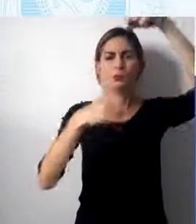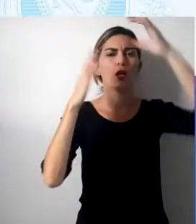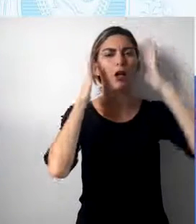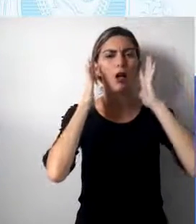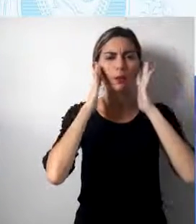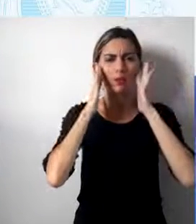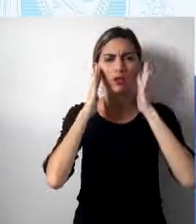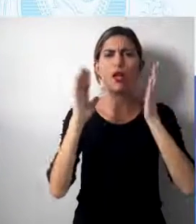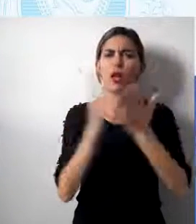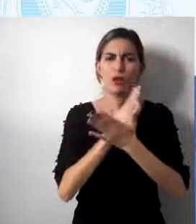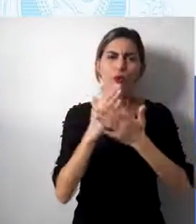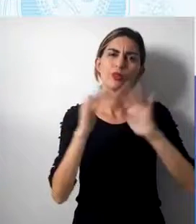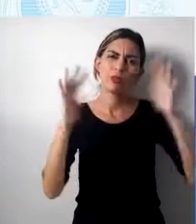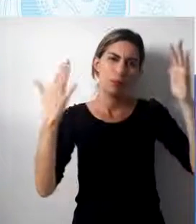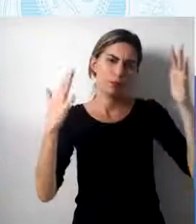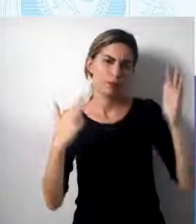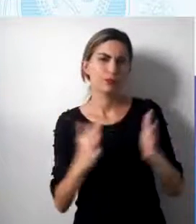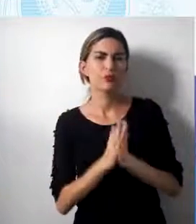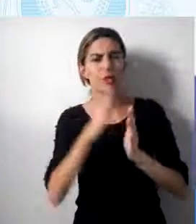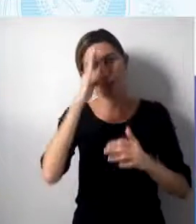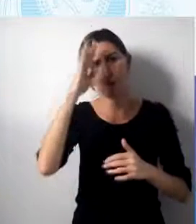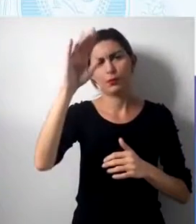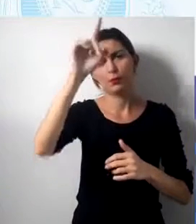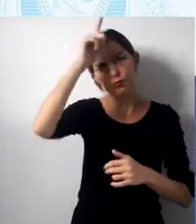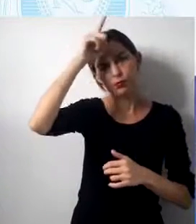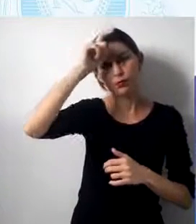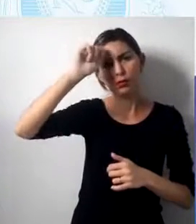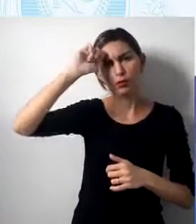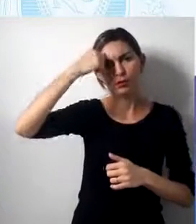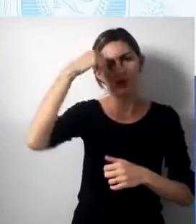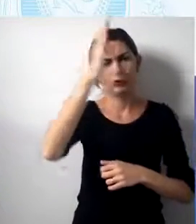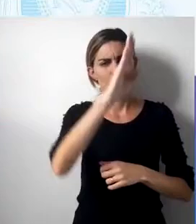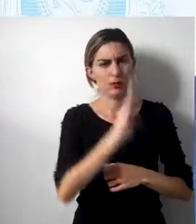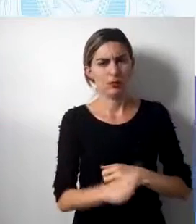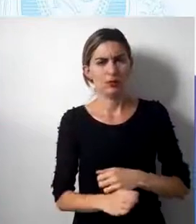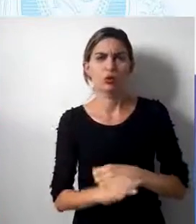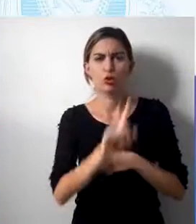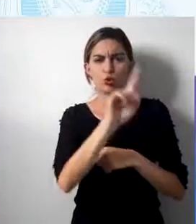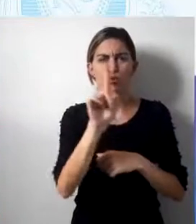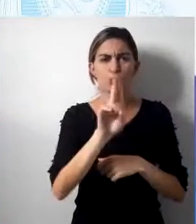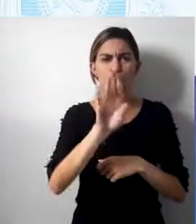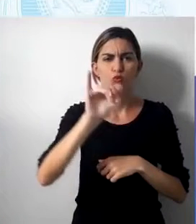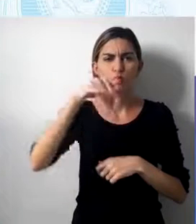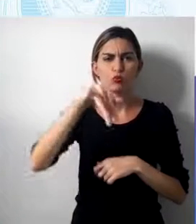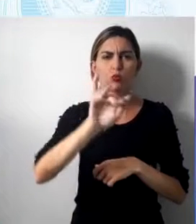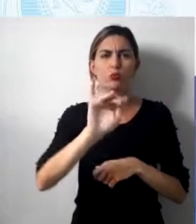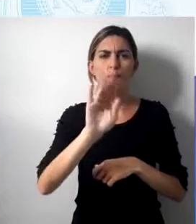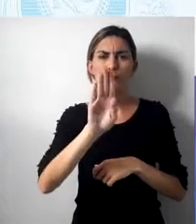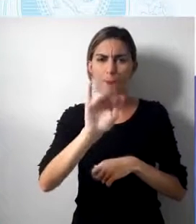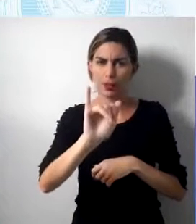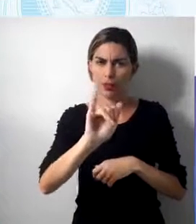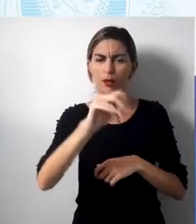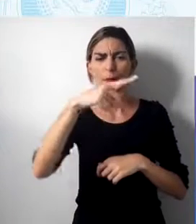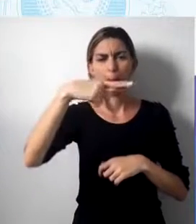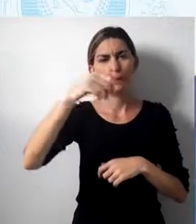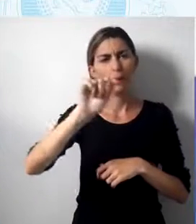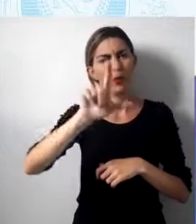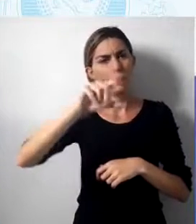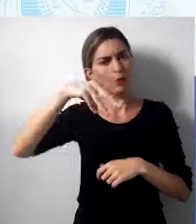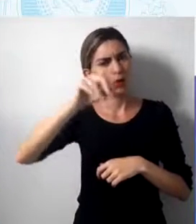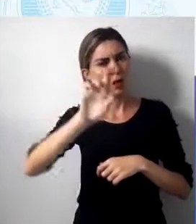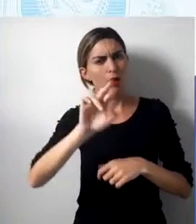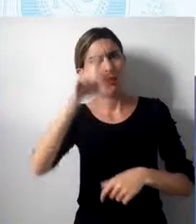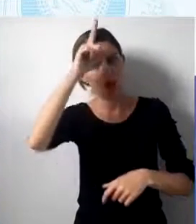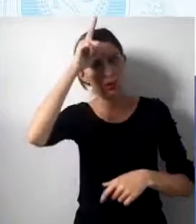gente pode ver aí na tela, né, ao principal líder negro do Brasil, que é o Zumbi de Palmares, que foi o líder